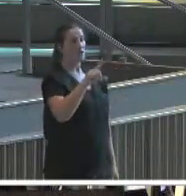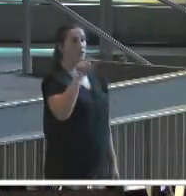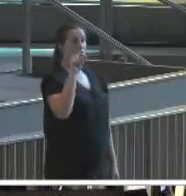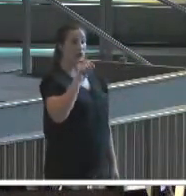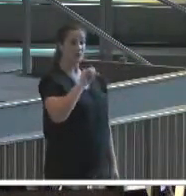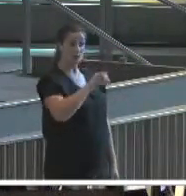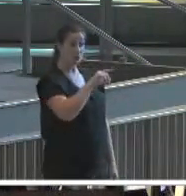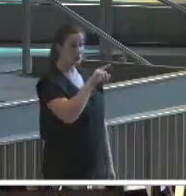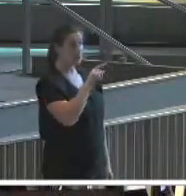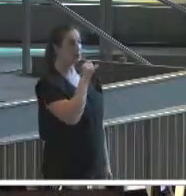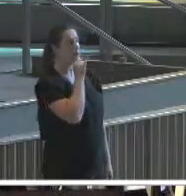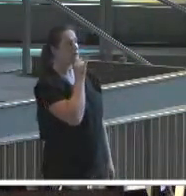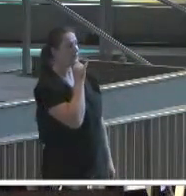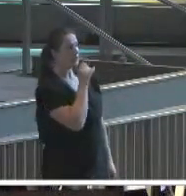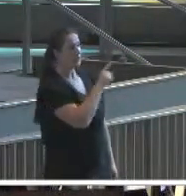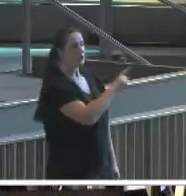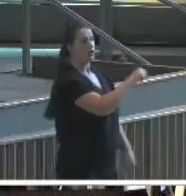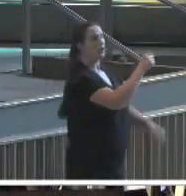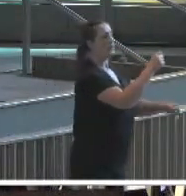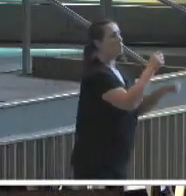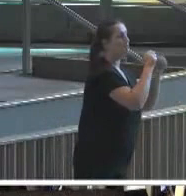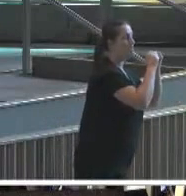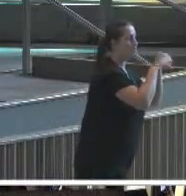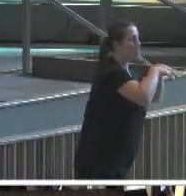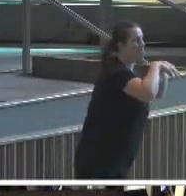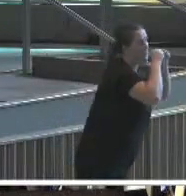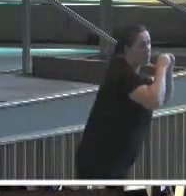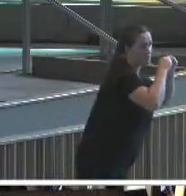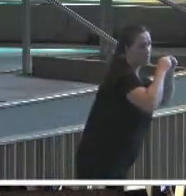maldição, Ele vai te dar a maldição.